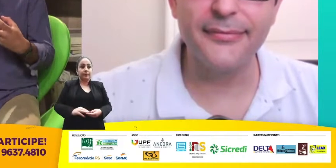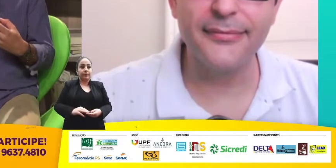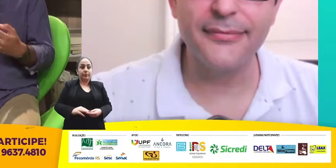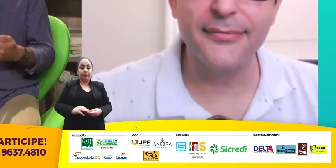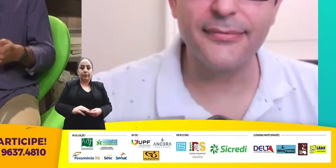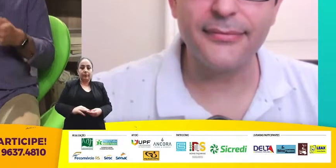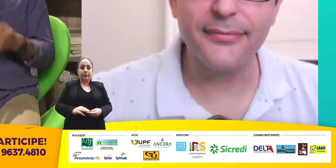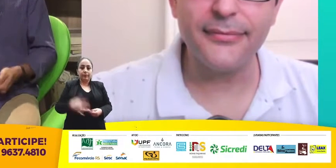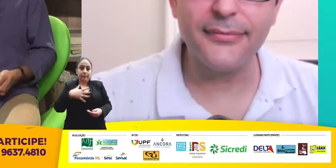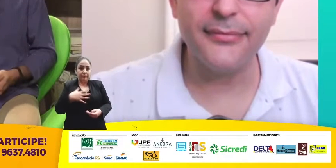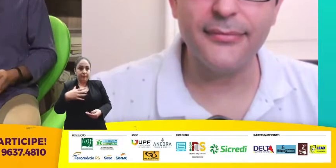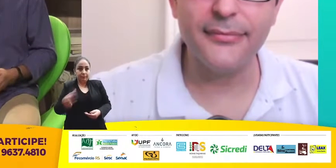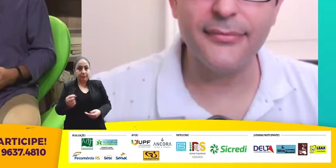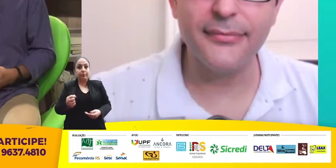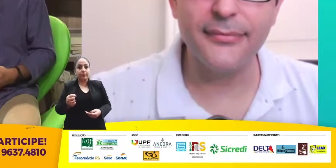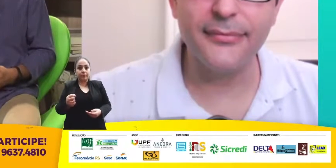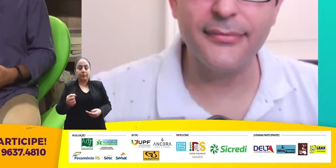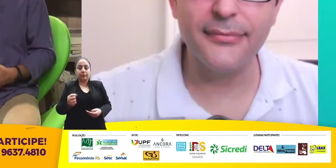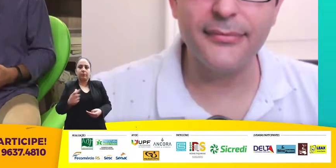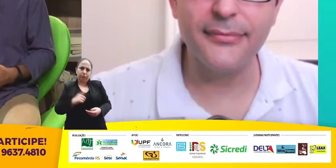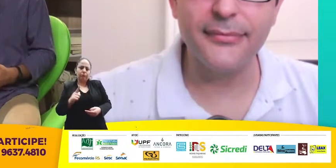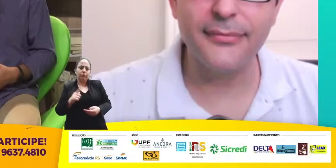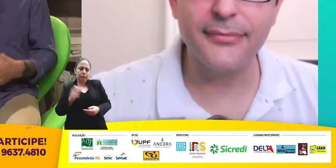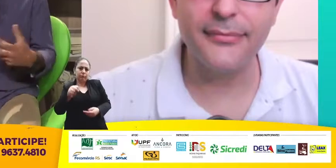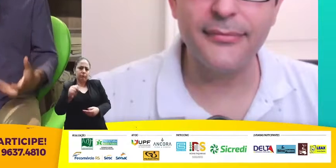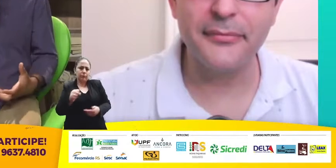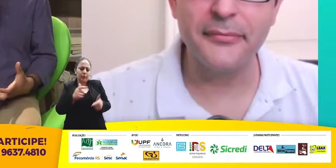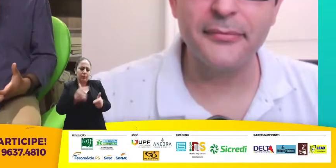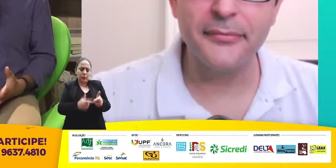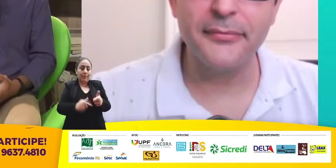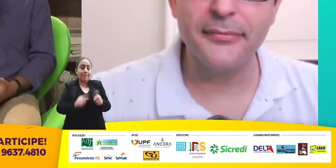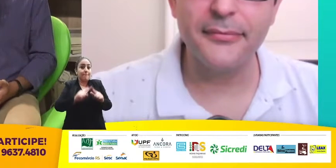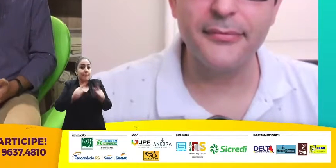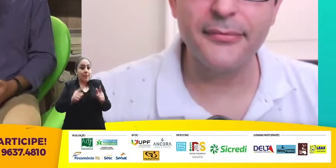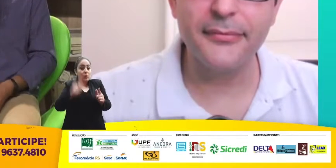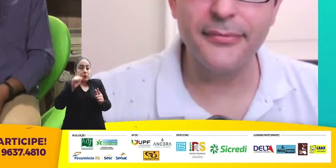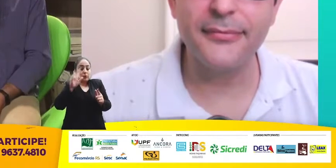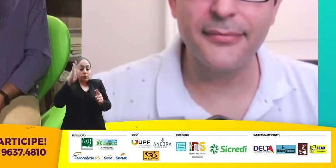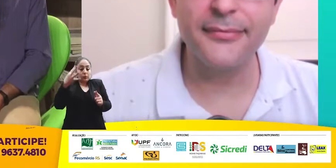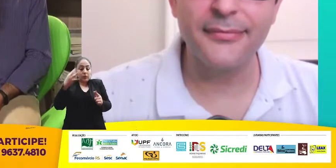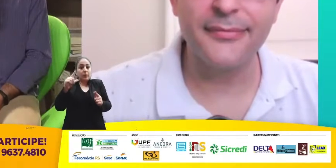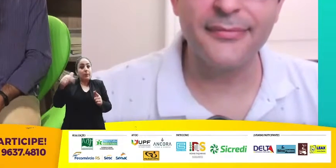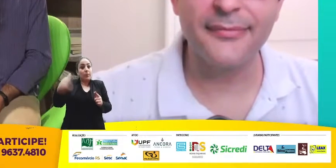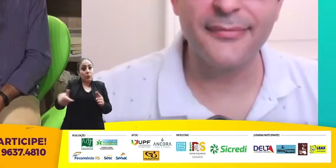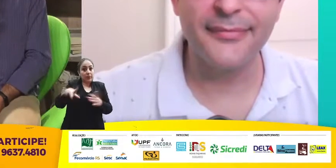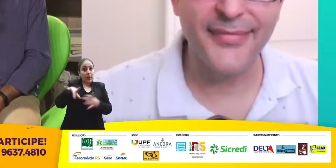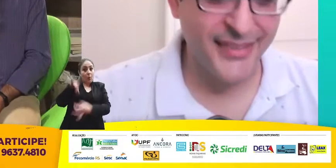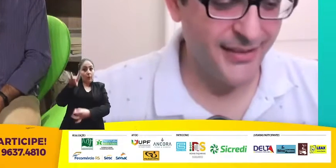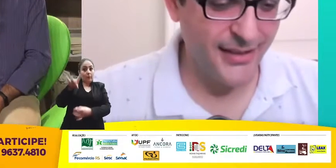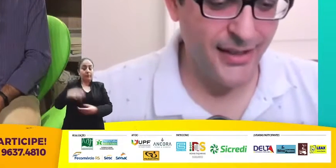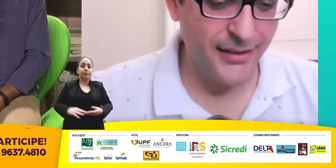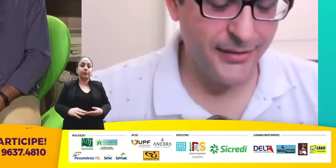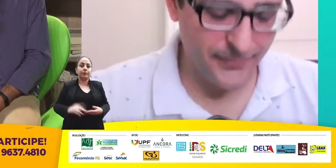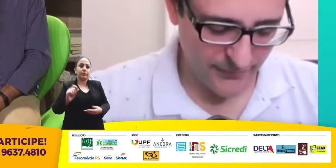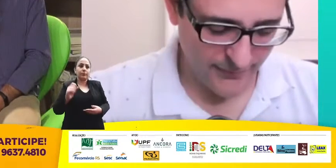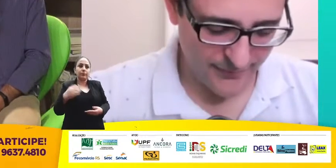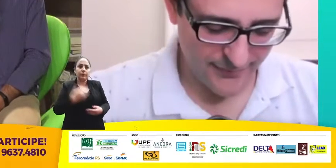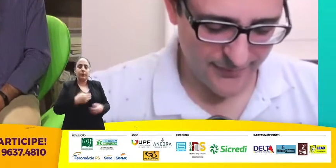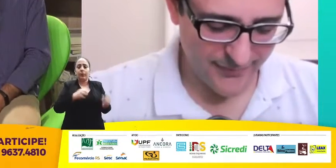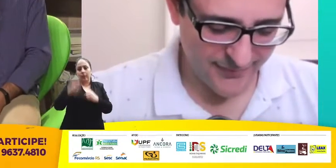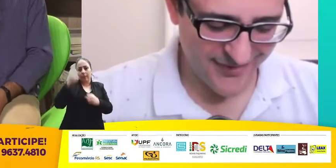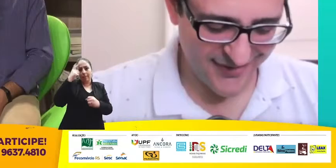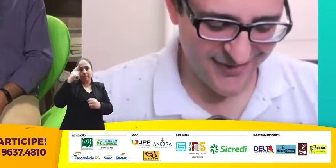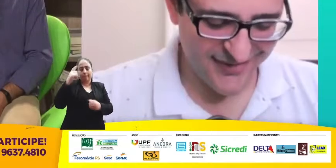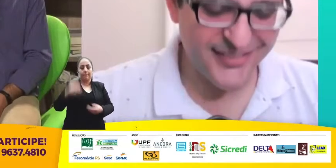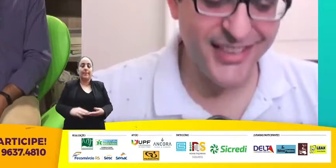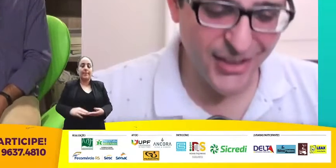o suicídio traz consequências, mas tem solução? após o suicídio. O que a gente pode pensar